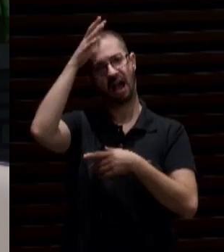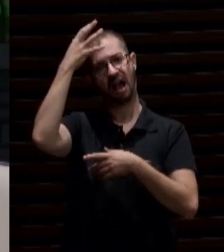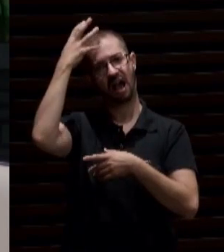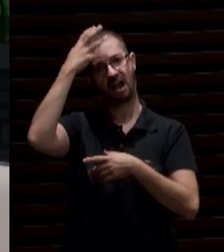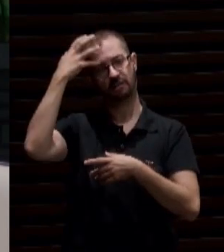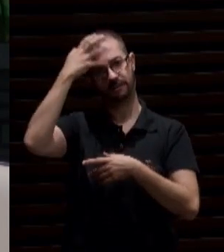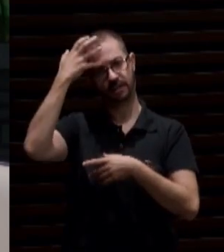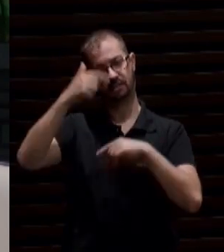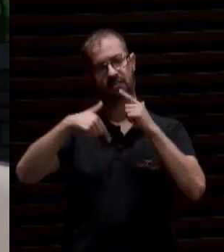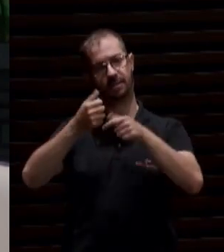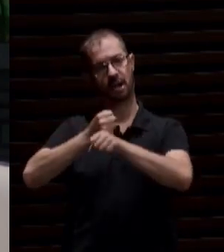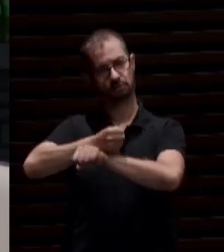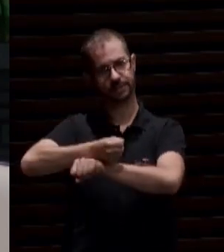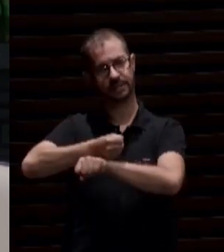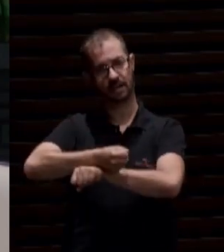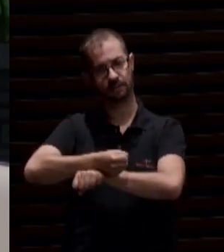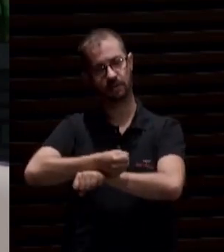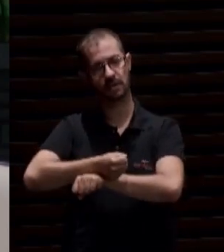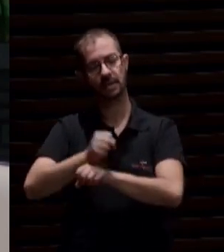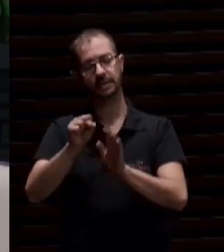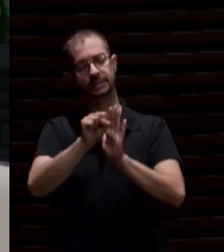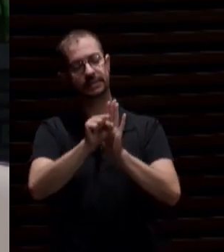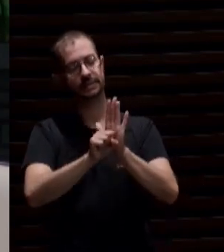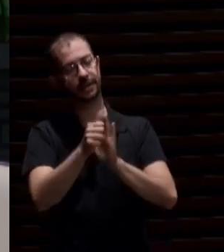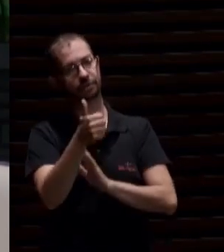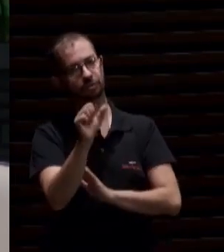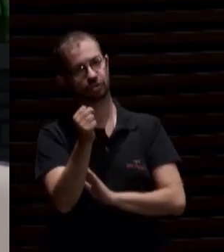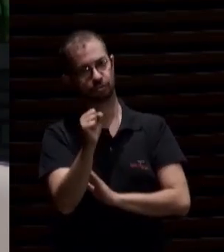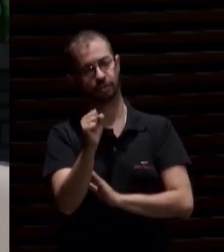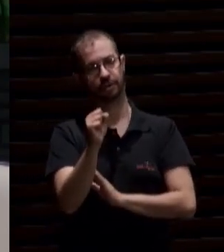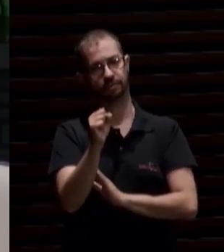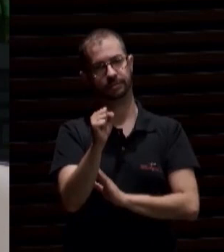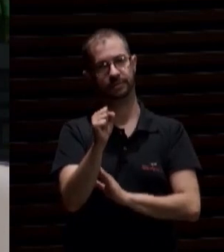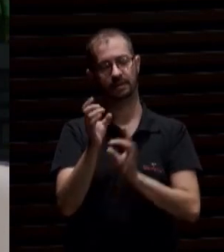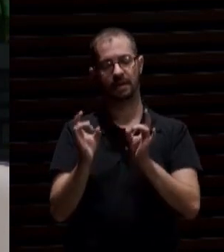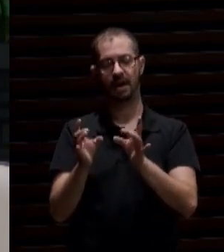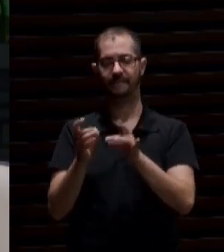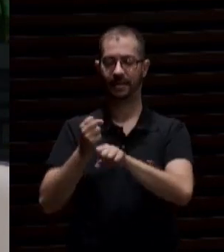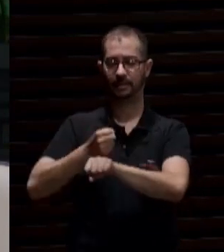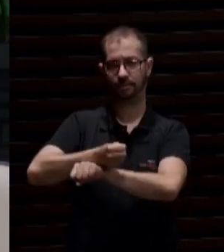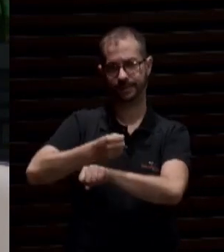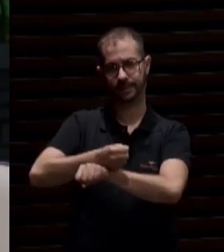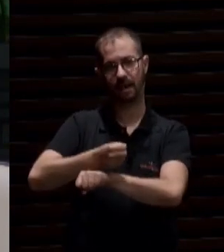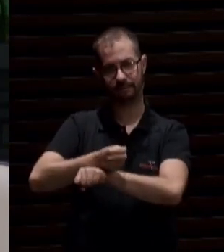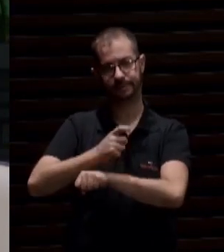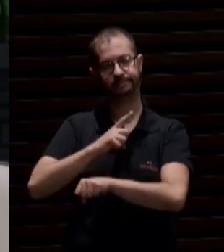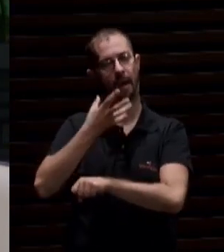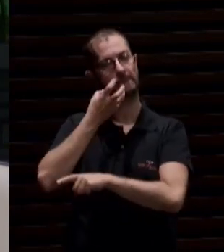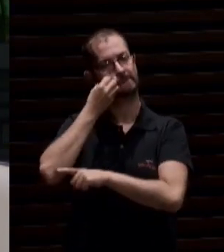escravos. Você deve se lembrar que no século XVIII, o tráfico de escravos era algo muito lucrativo, principalmente para a